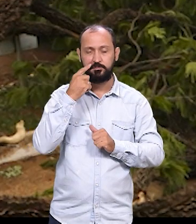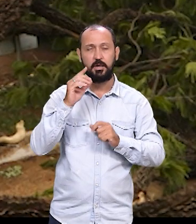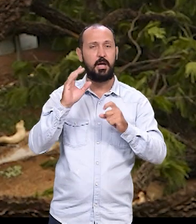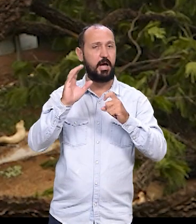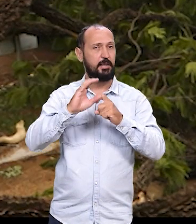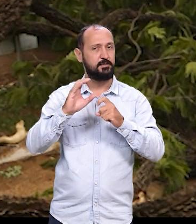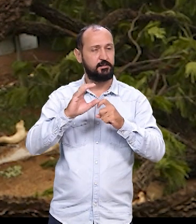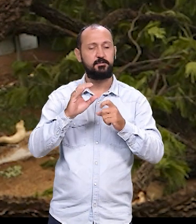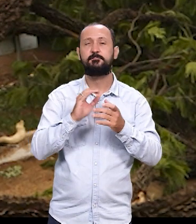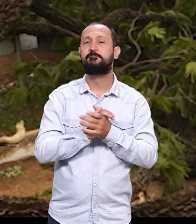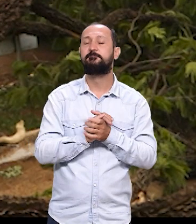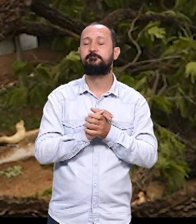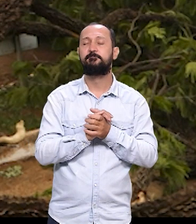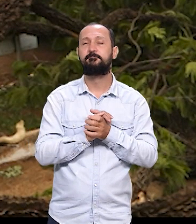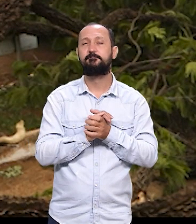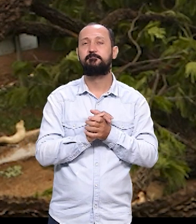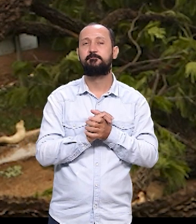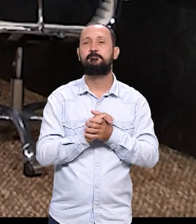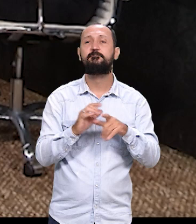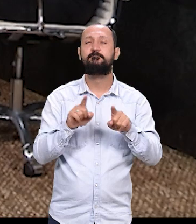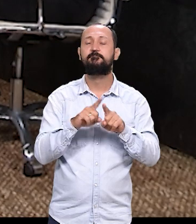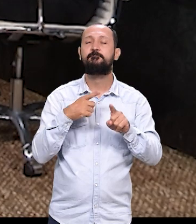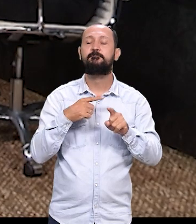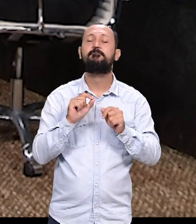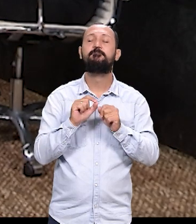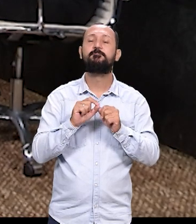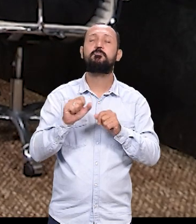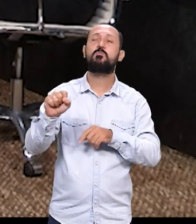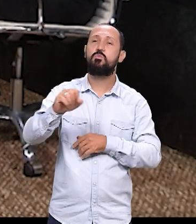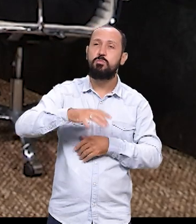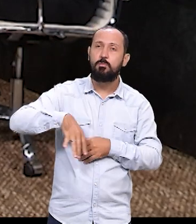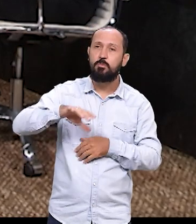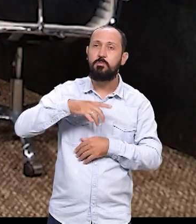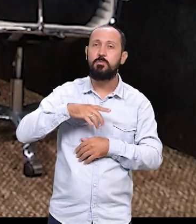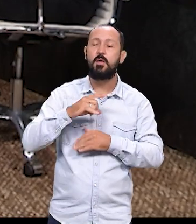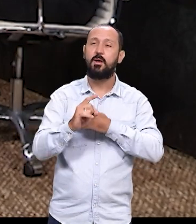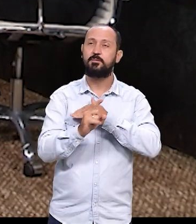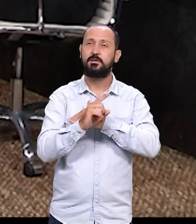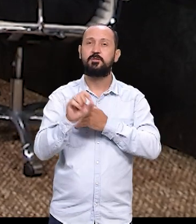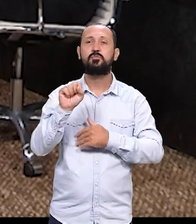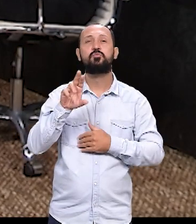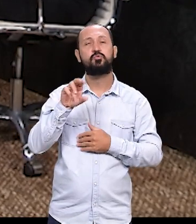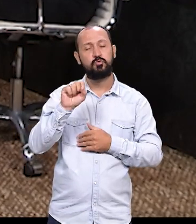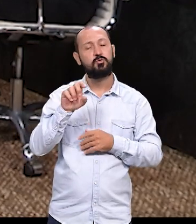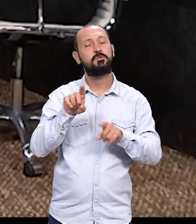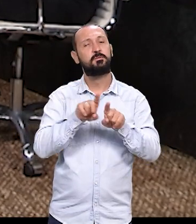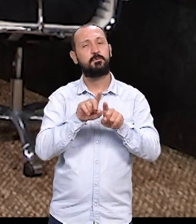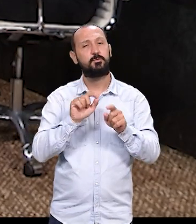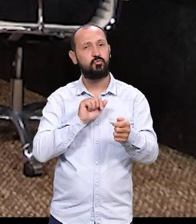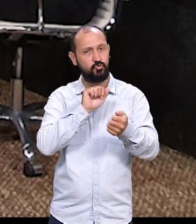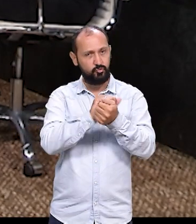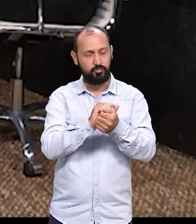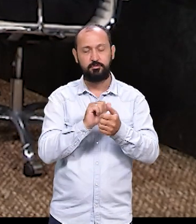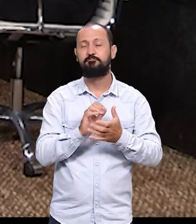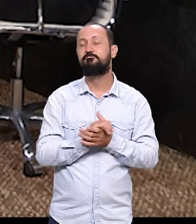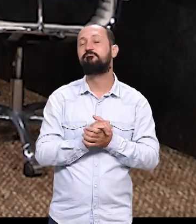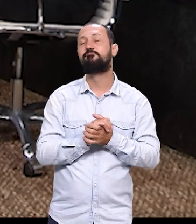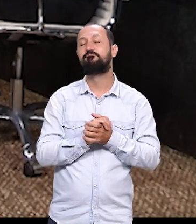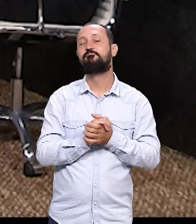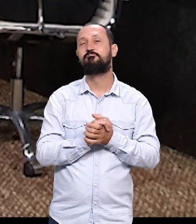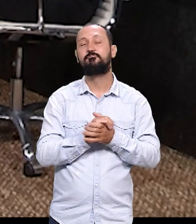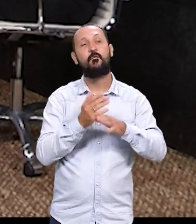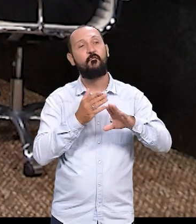da caixa de assistência da cems e também faz o seu lado social atendendo os pacientes do Sistema Único de Saúde eh juntamente